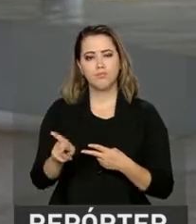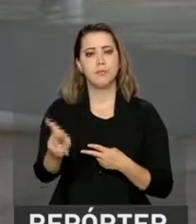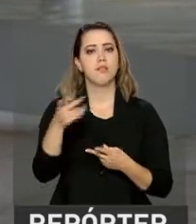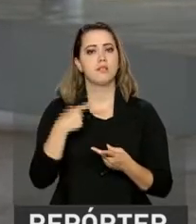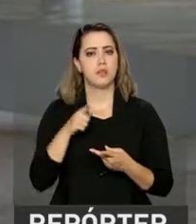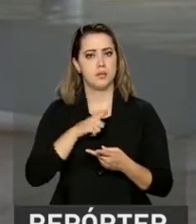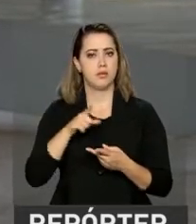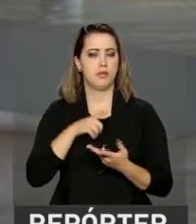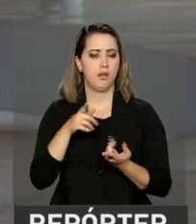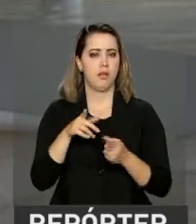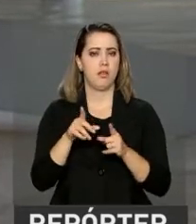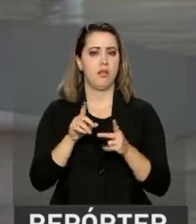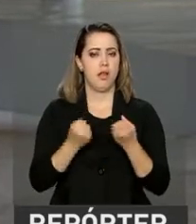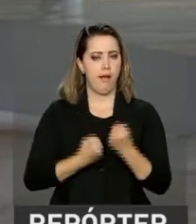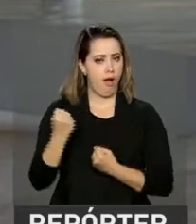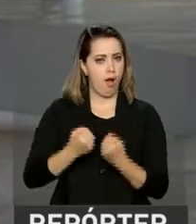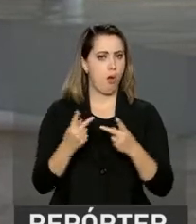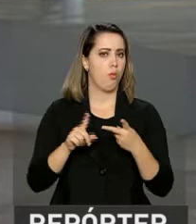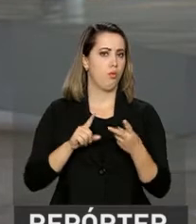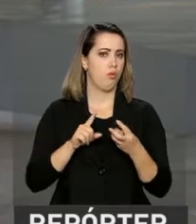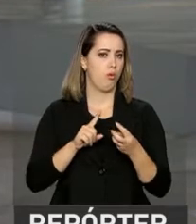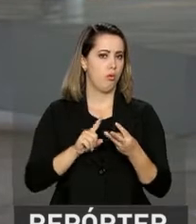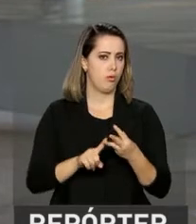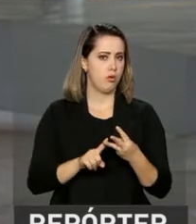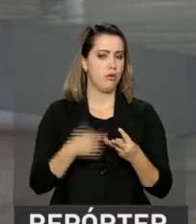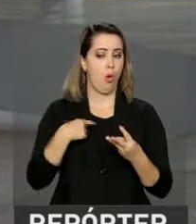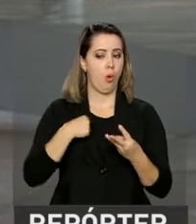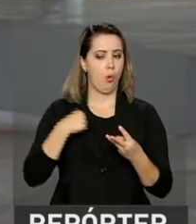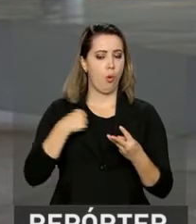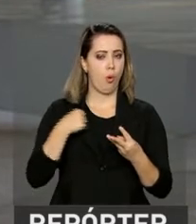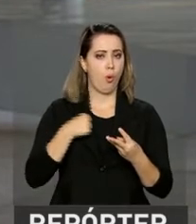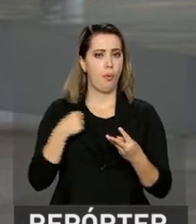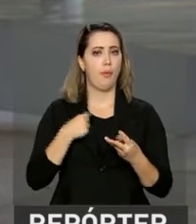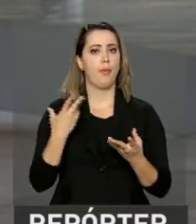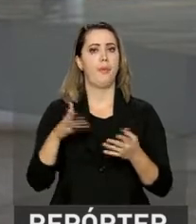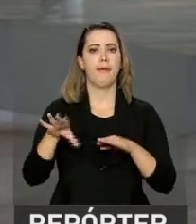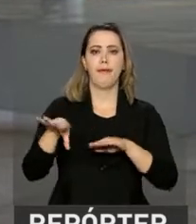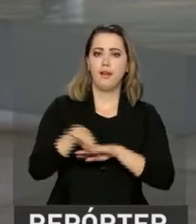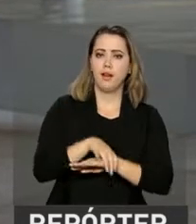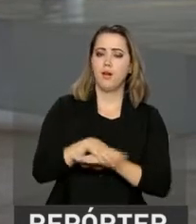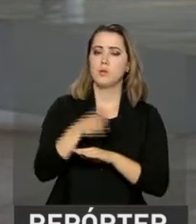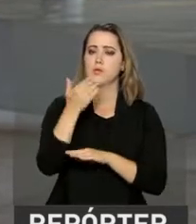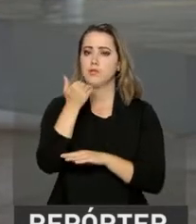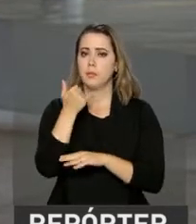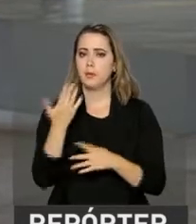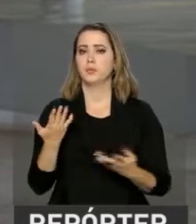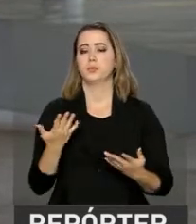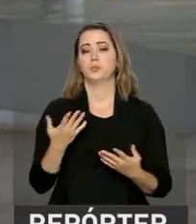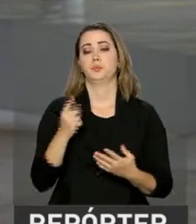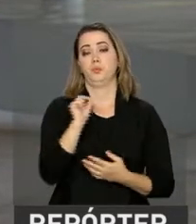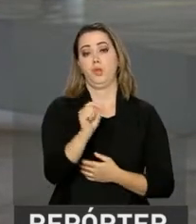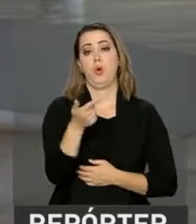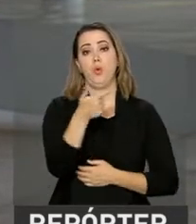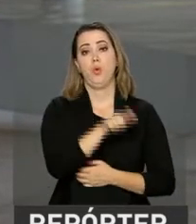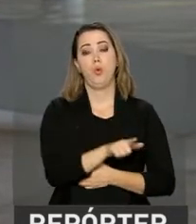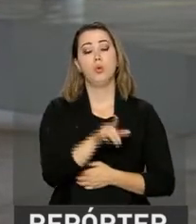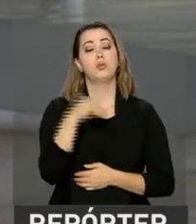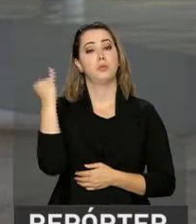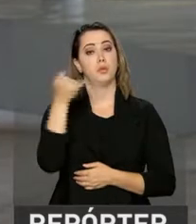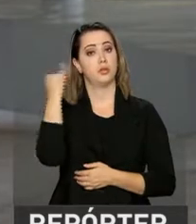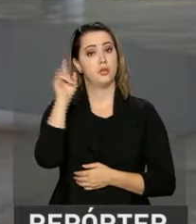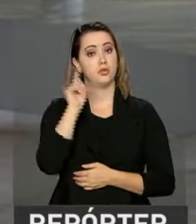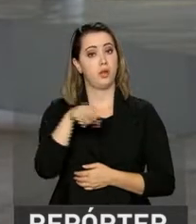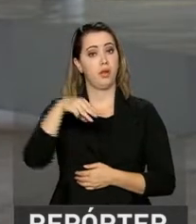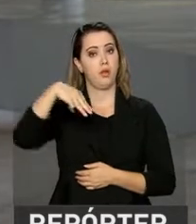como por exemplo os setores têxtil calçadista e de alimentos outro fator positivo é que